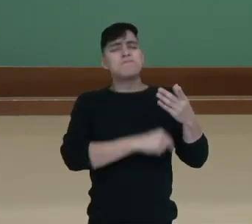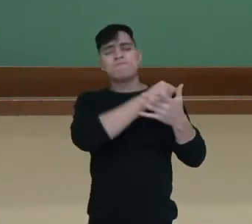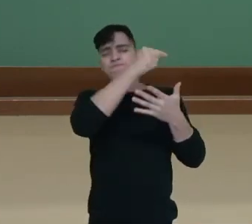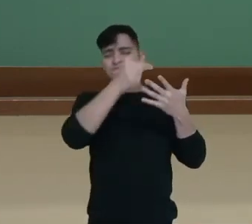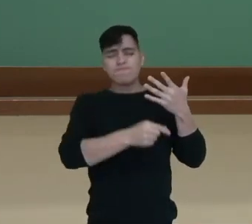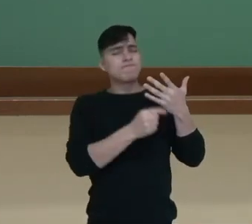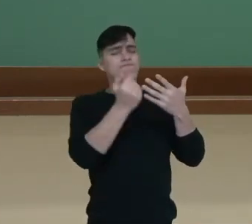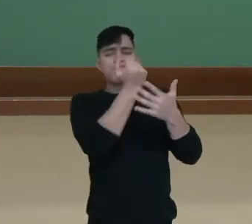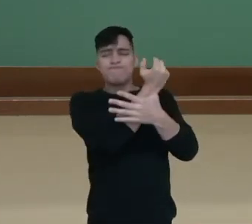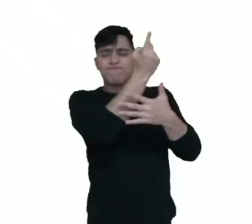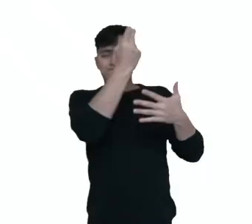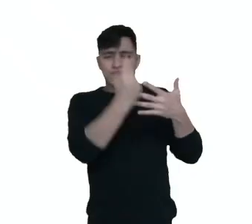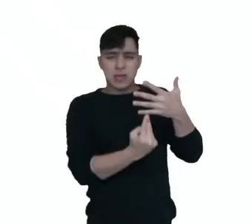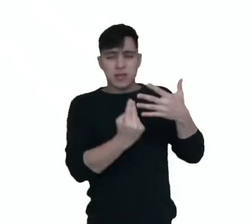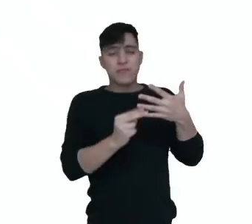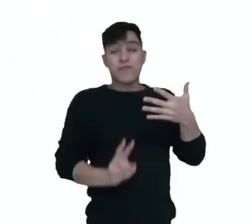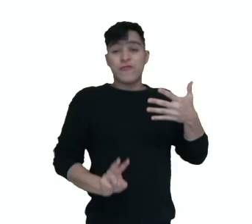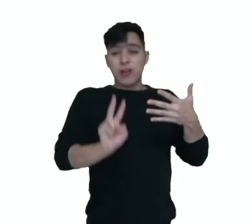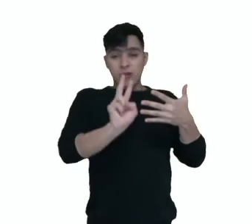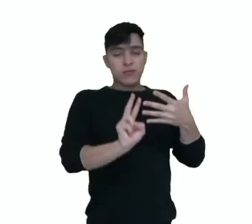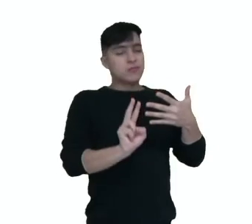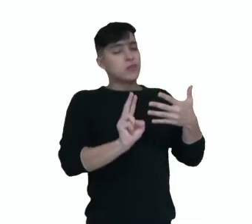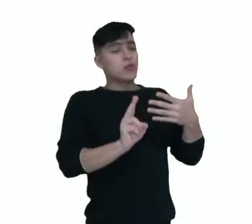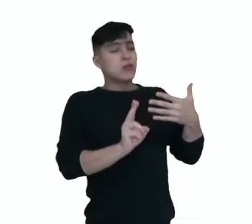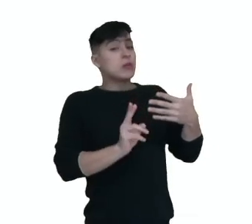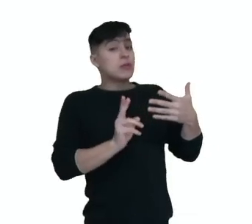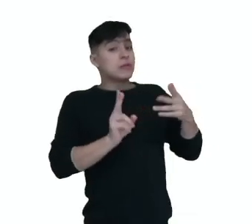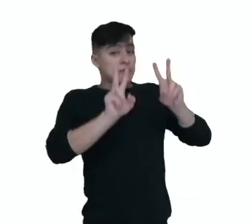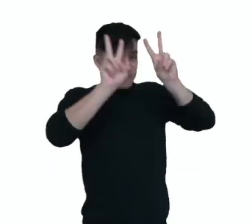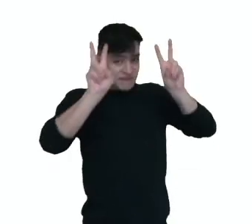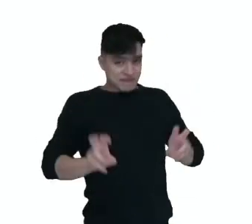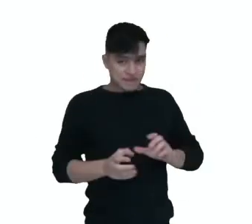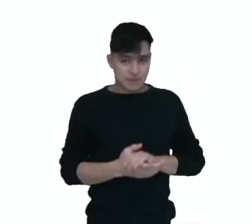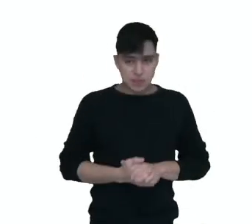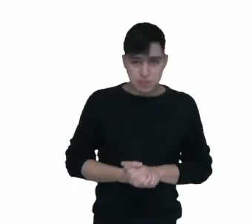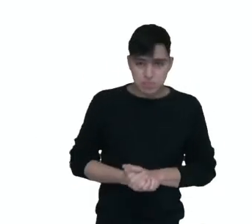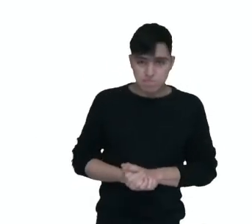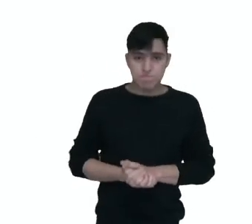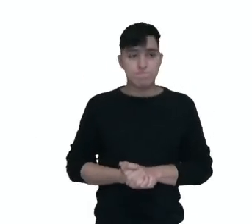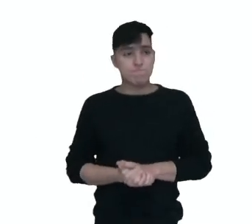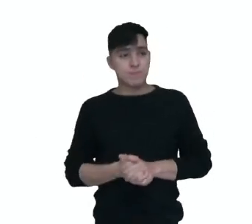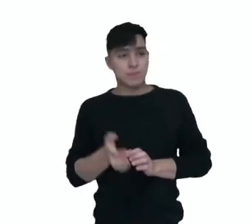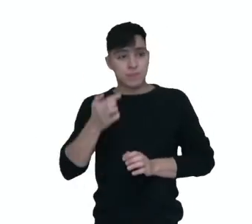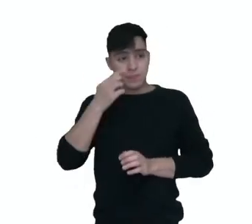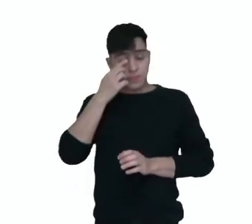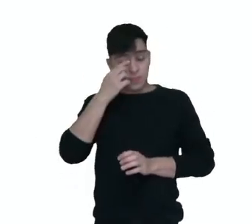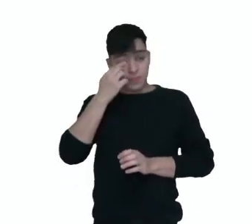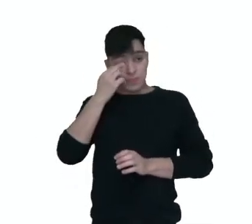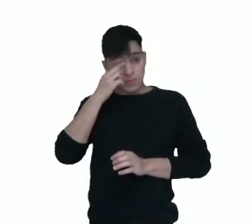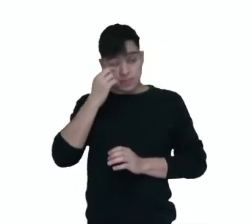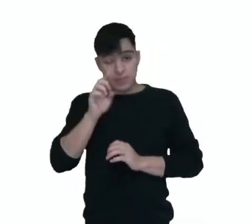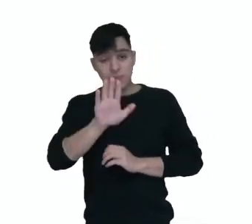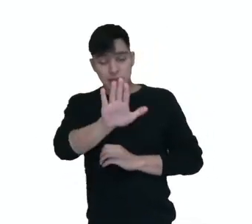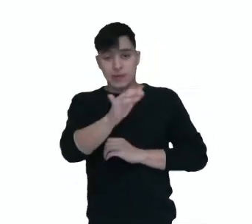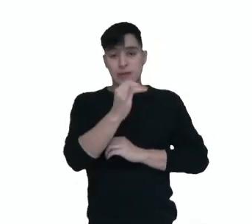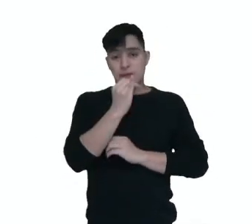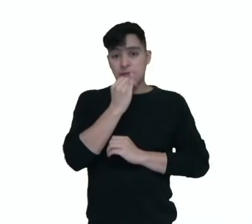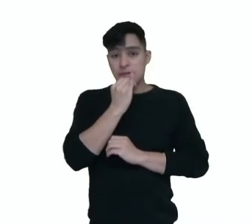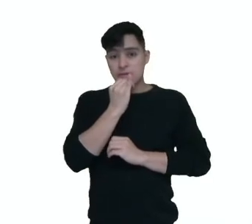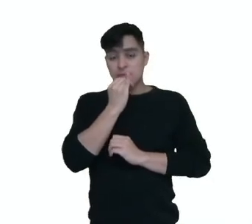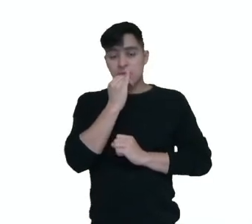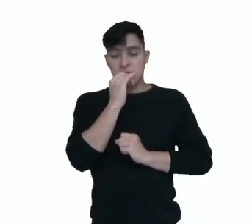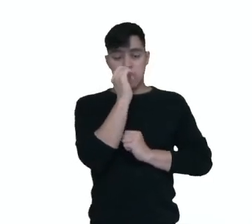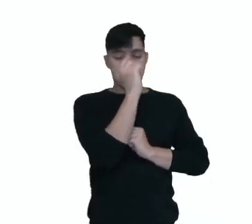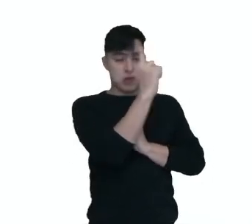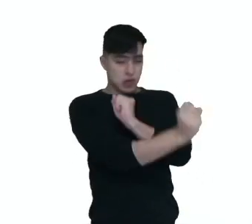Uma informação interessante de salientar aqui é o seguinte: observe que um ano, se a gente analisar o ano que